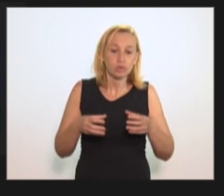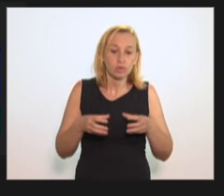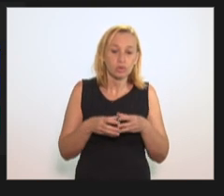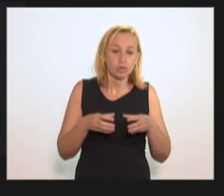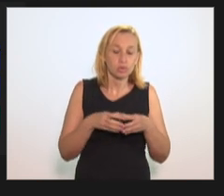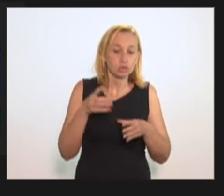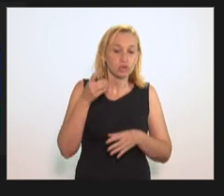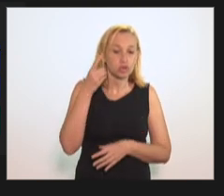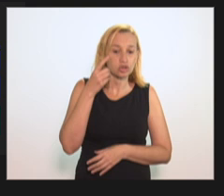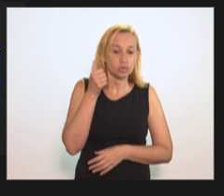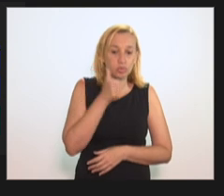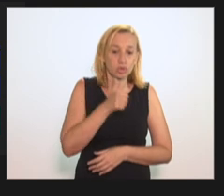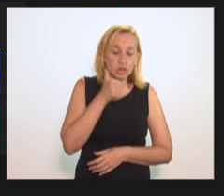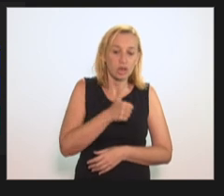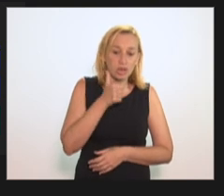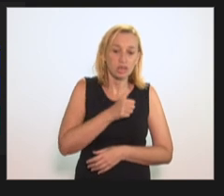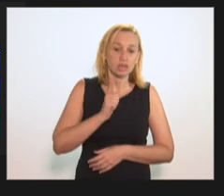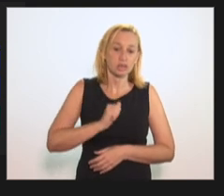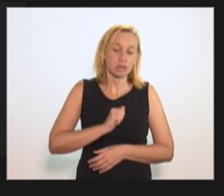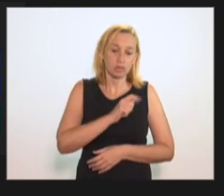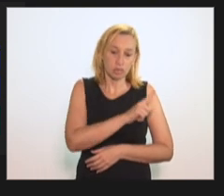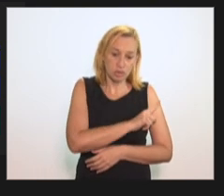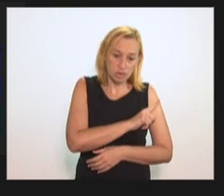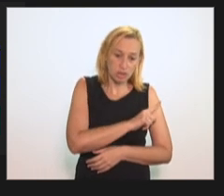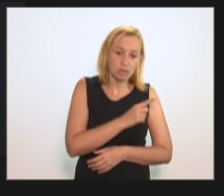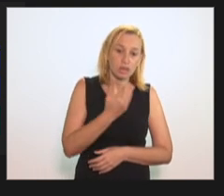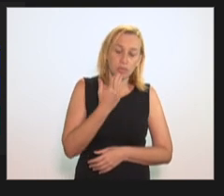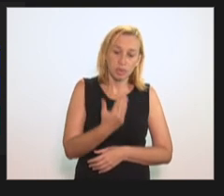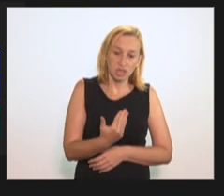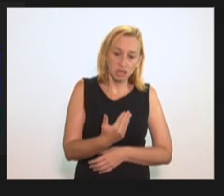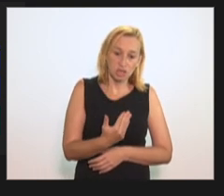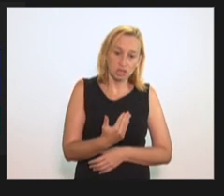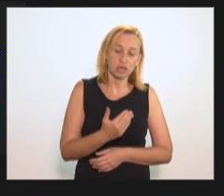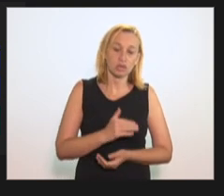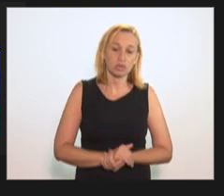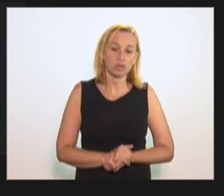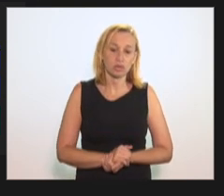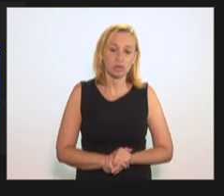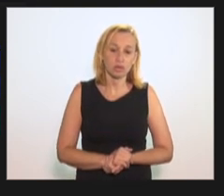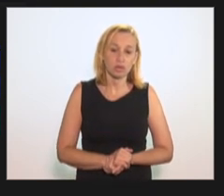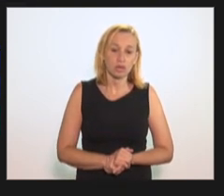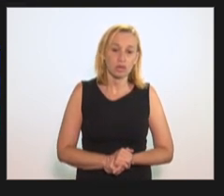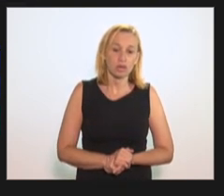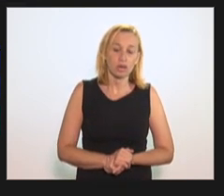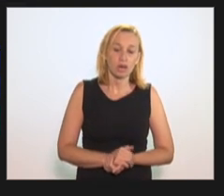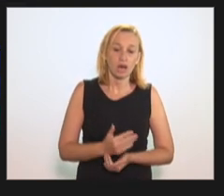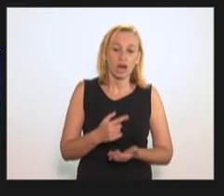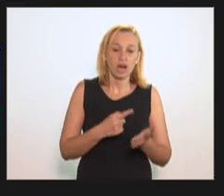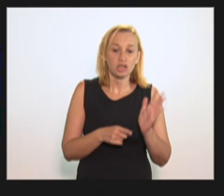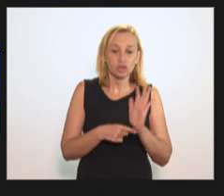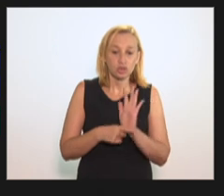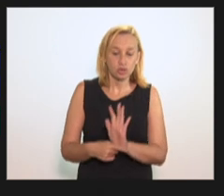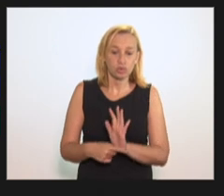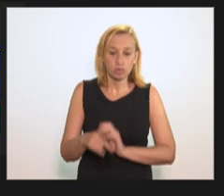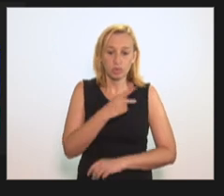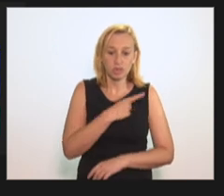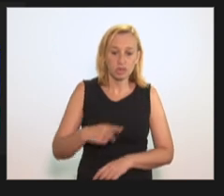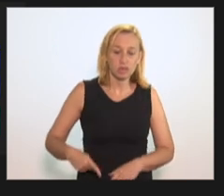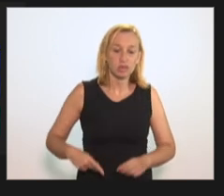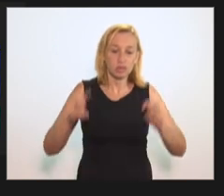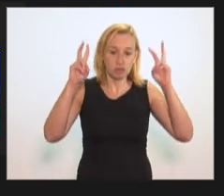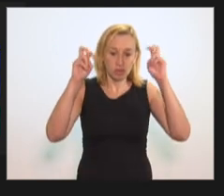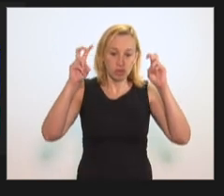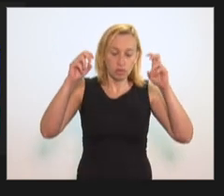de São Gonçalo solicitando uma reunião com vossa excelência em relação à situação de São